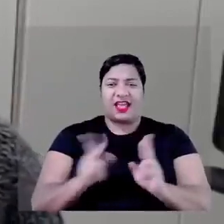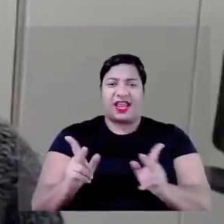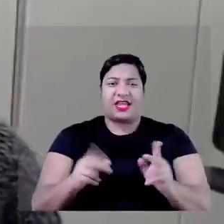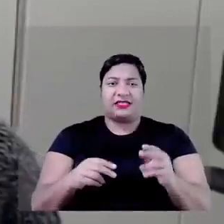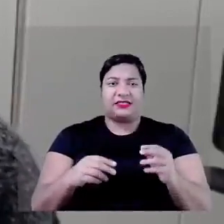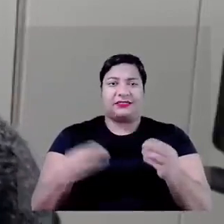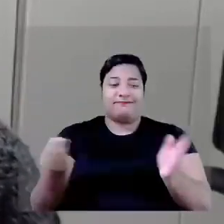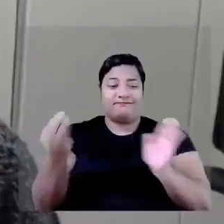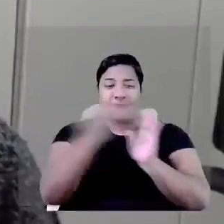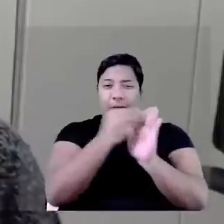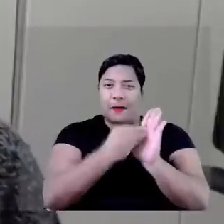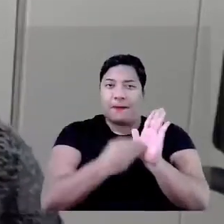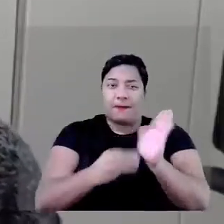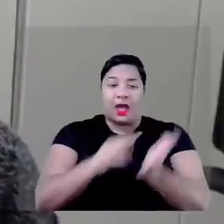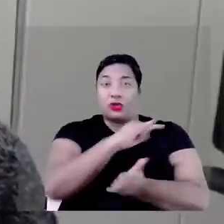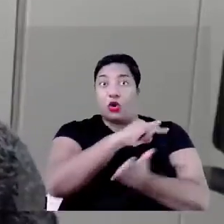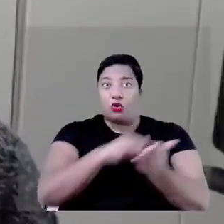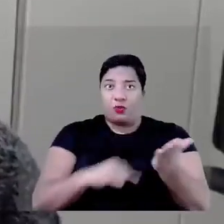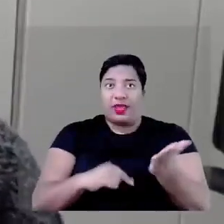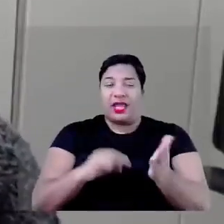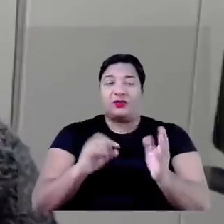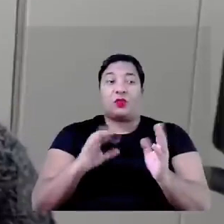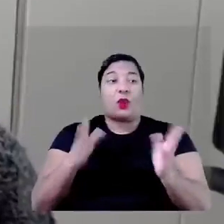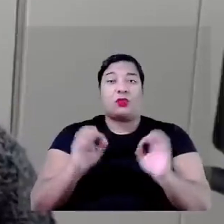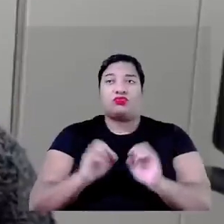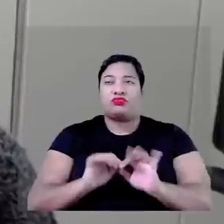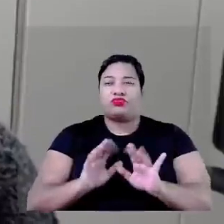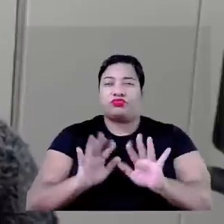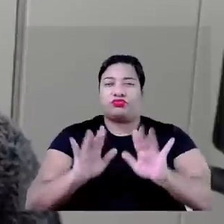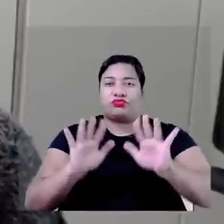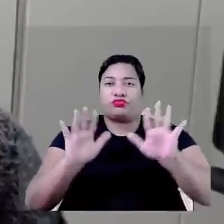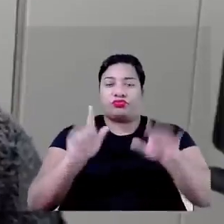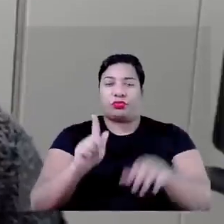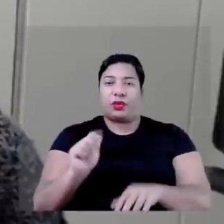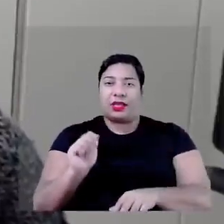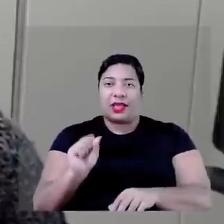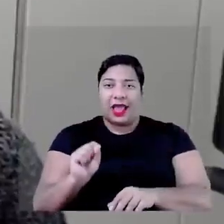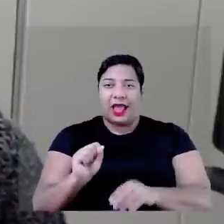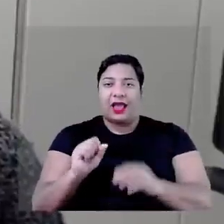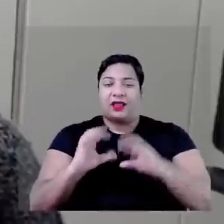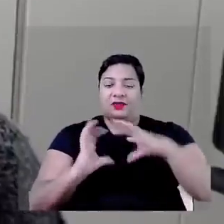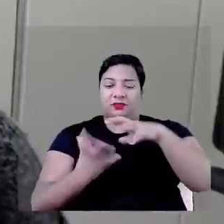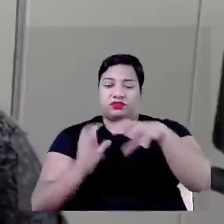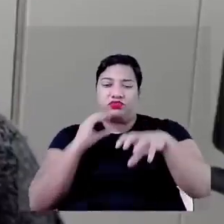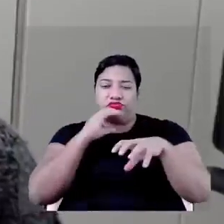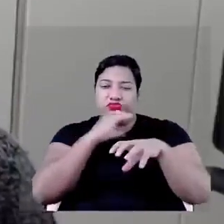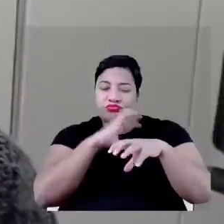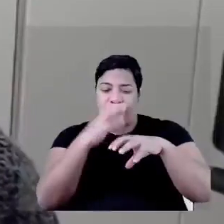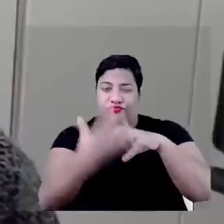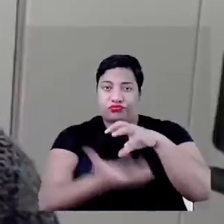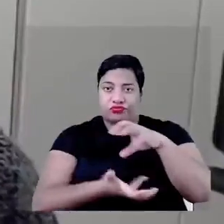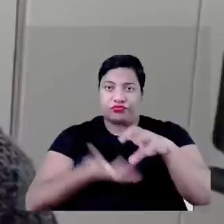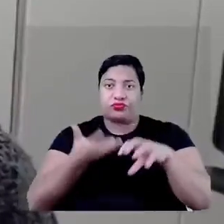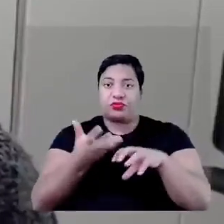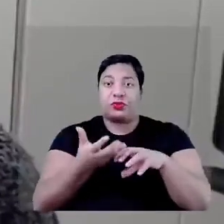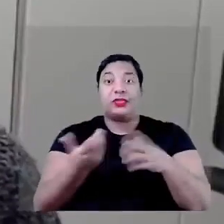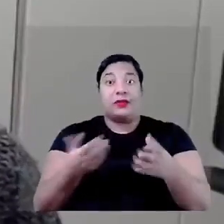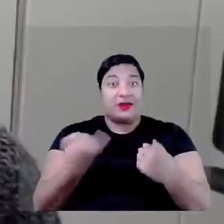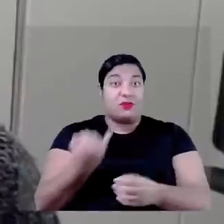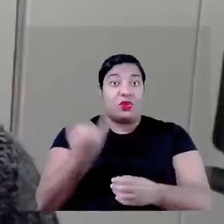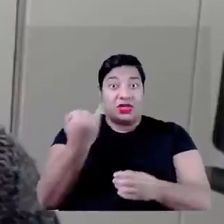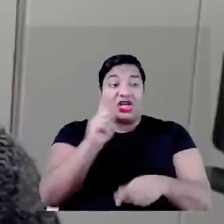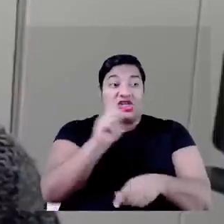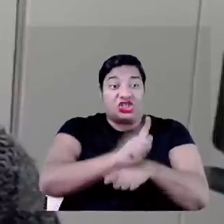gases de efeito estufa. Então, por isso que essa gestão corporativa de emissões climáticas, ela é fundamental quando a